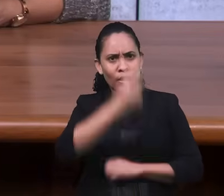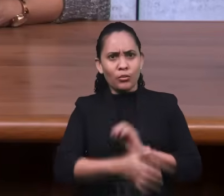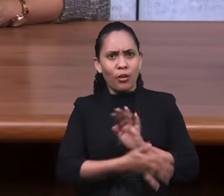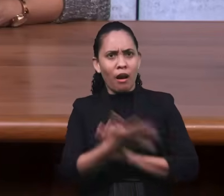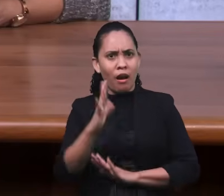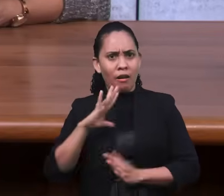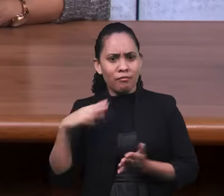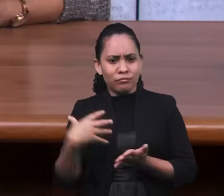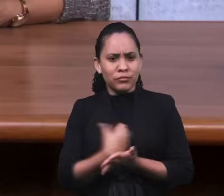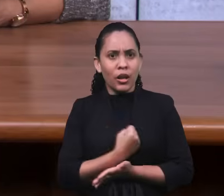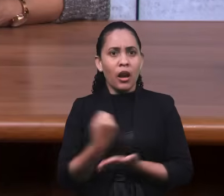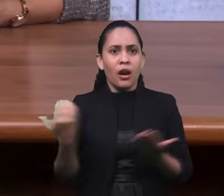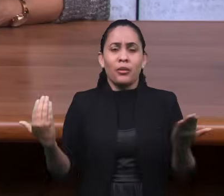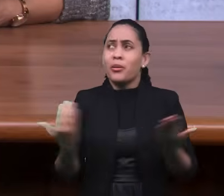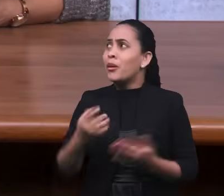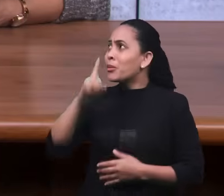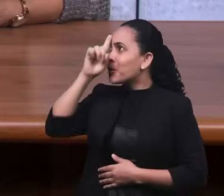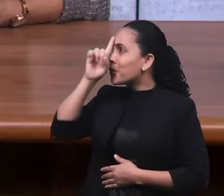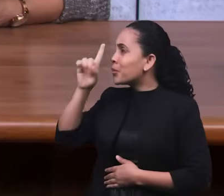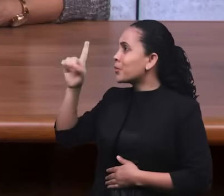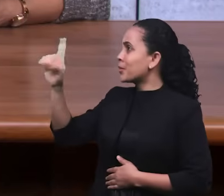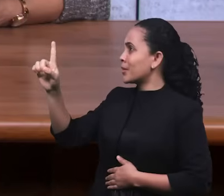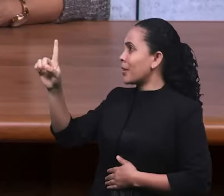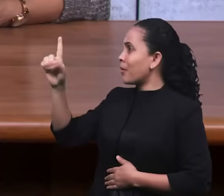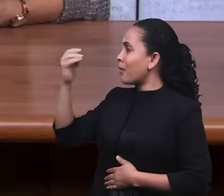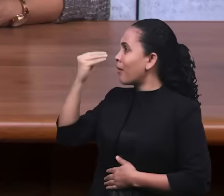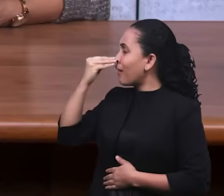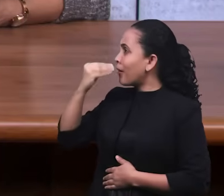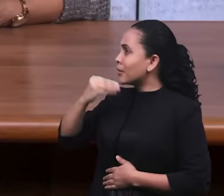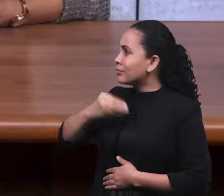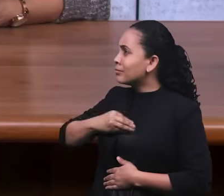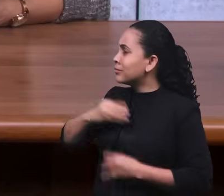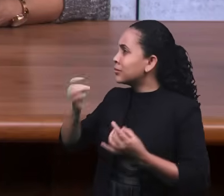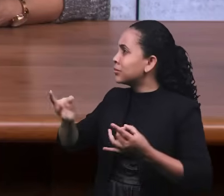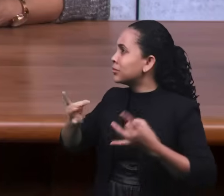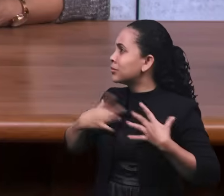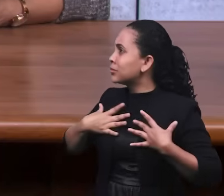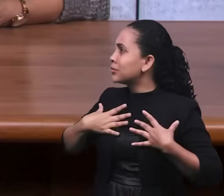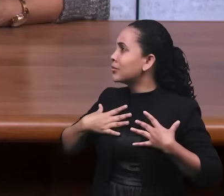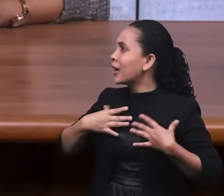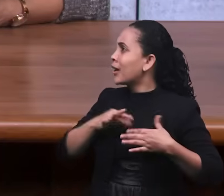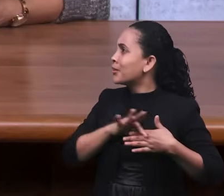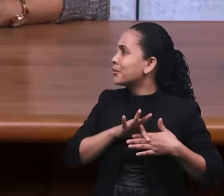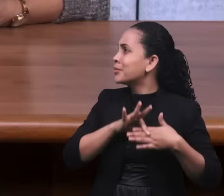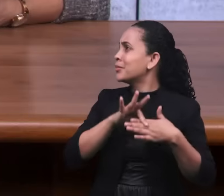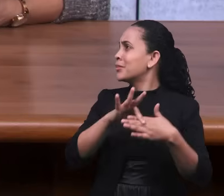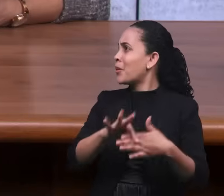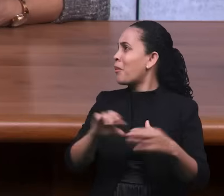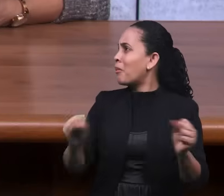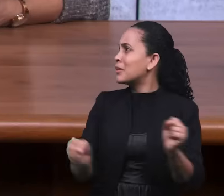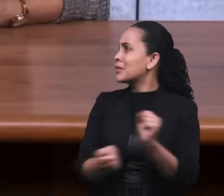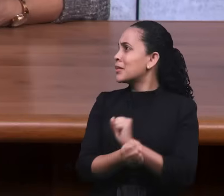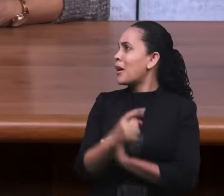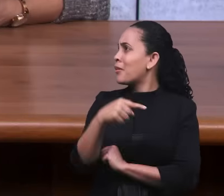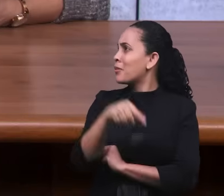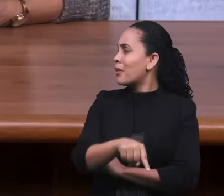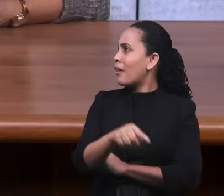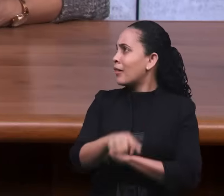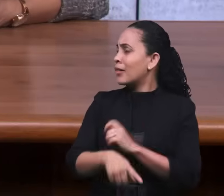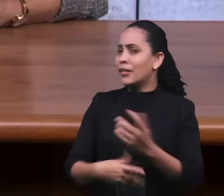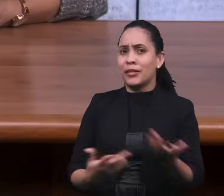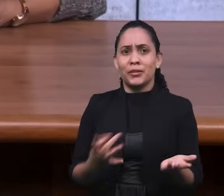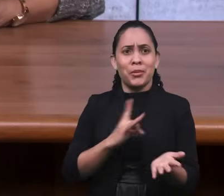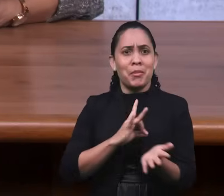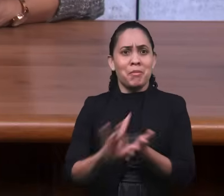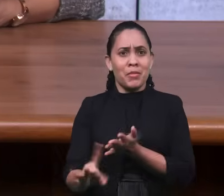o Senhor nos desamparou e nos deu na mão dos midianitas. Então o Senhor olhou